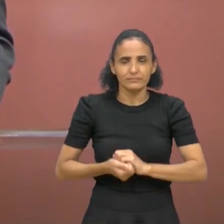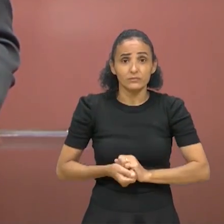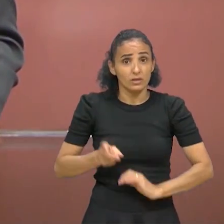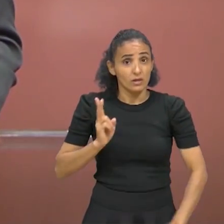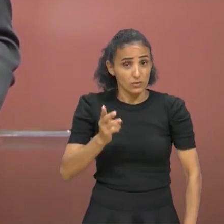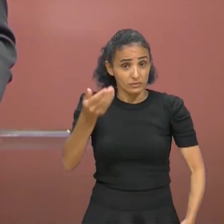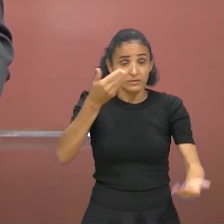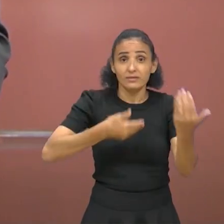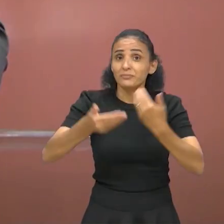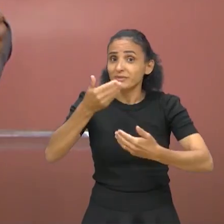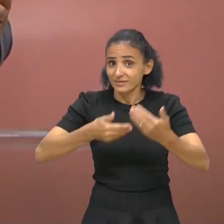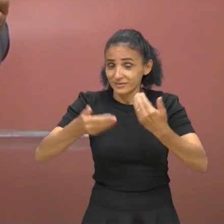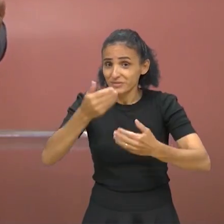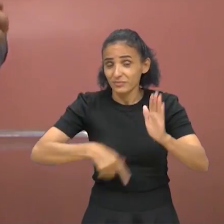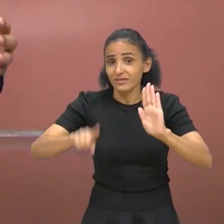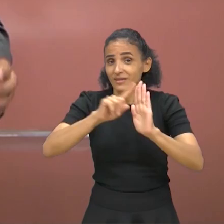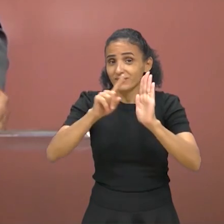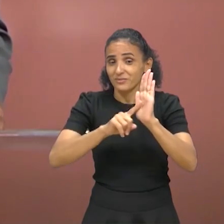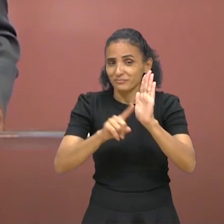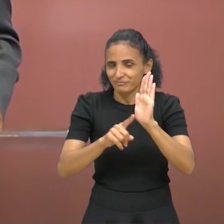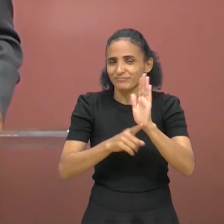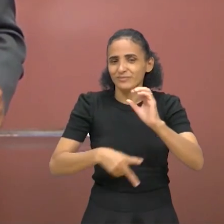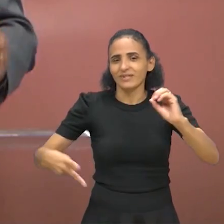Continua participando da programação da Rede